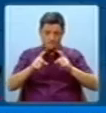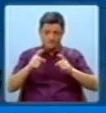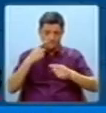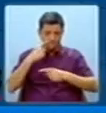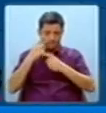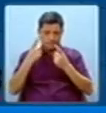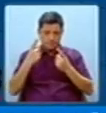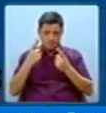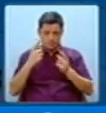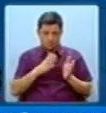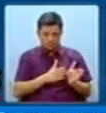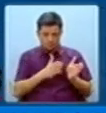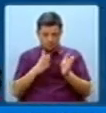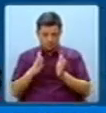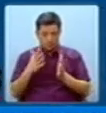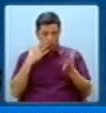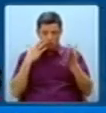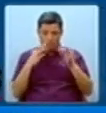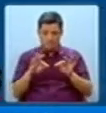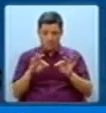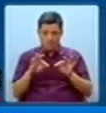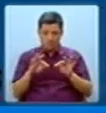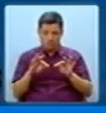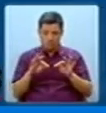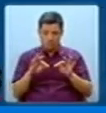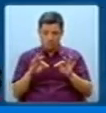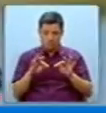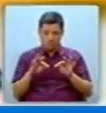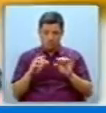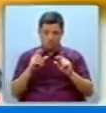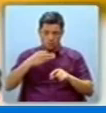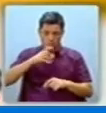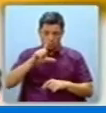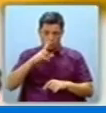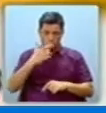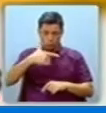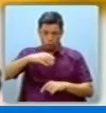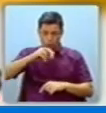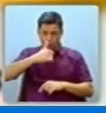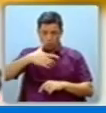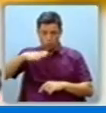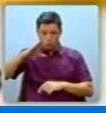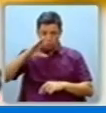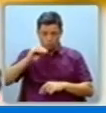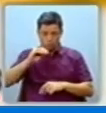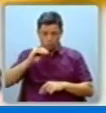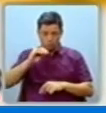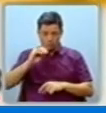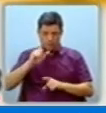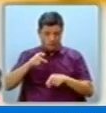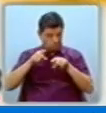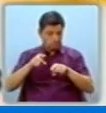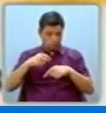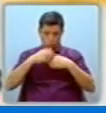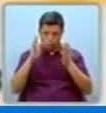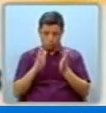sua componente mais normal e menos bélica. É que o plutónio que nós conhecemos é um elemento pesado, eis uma barra de plutónio, e todos os